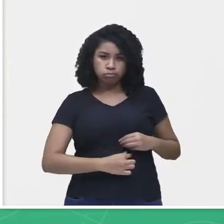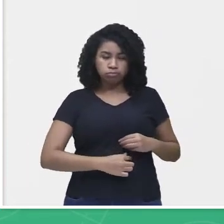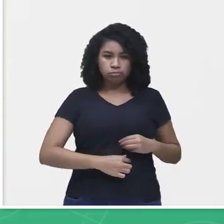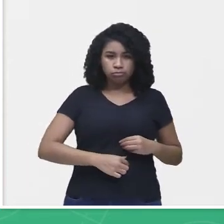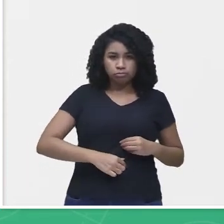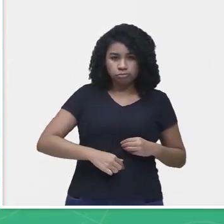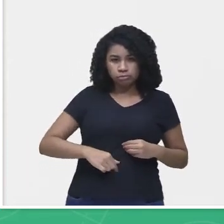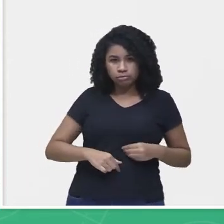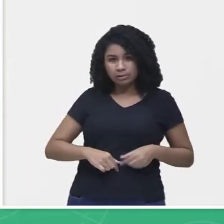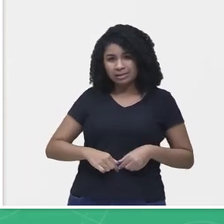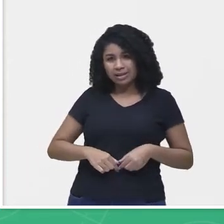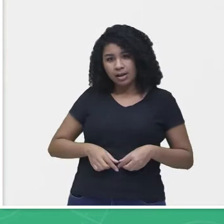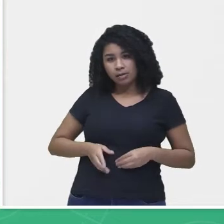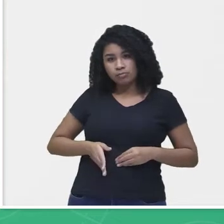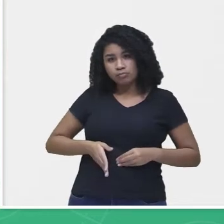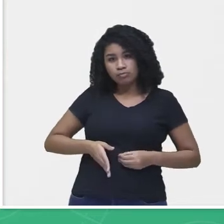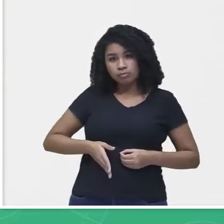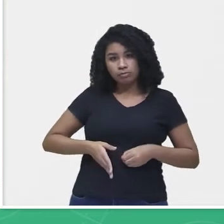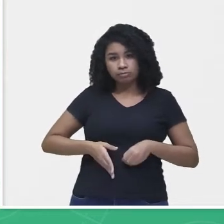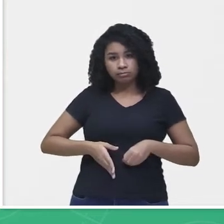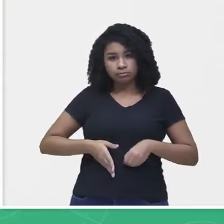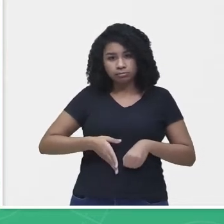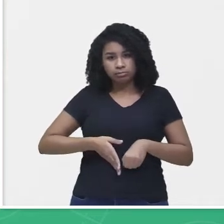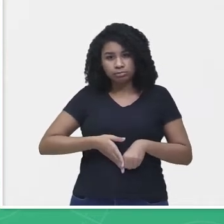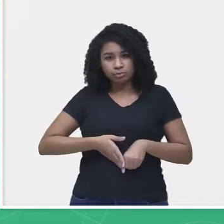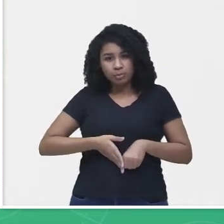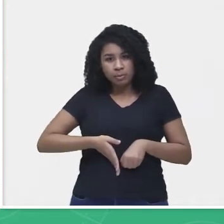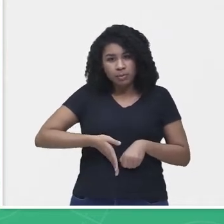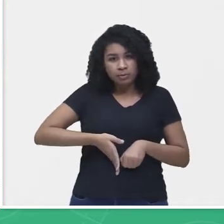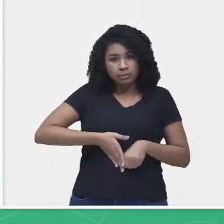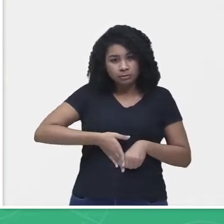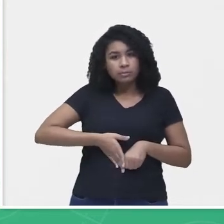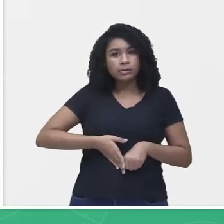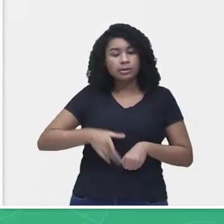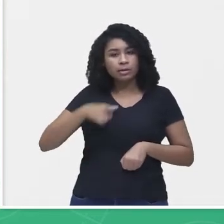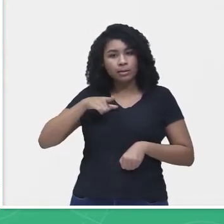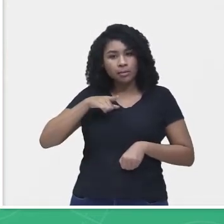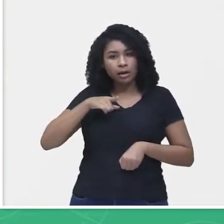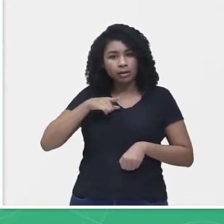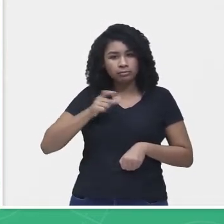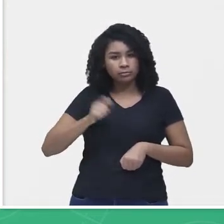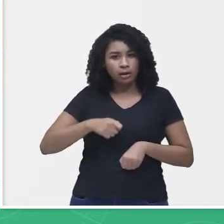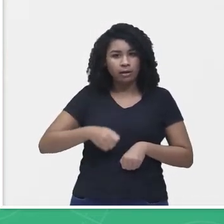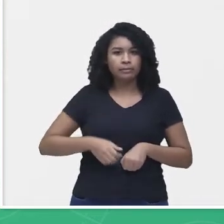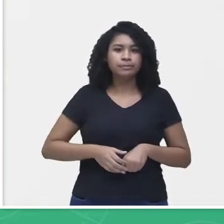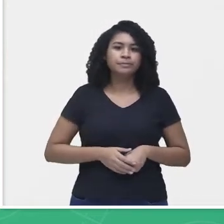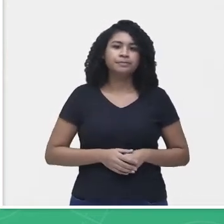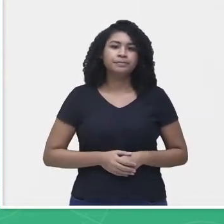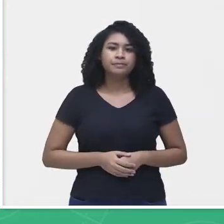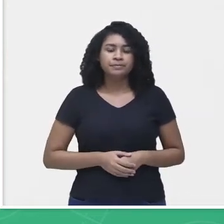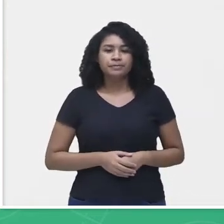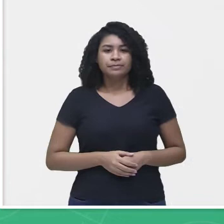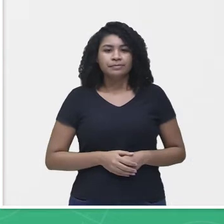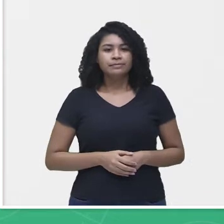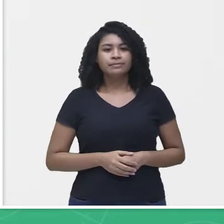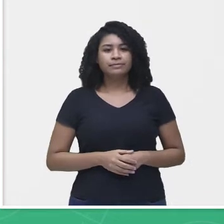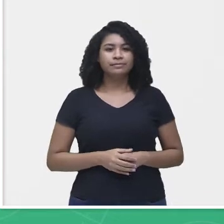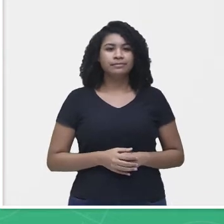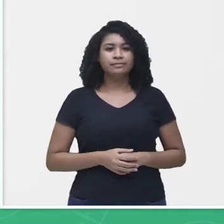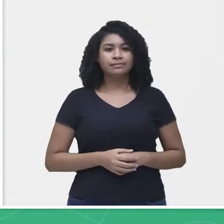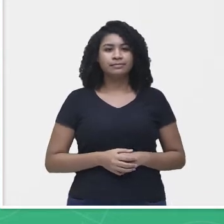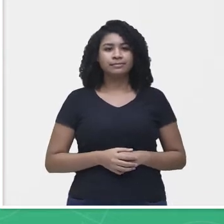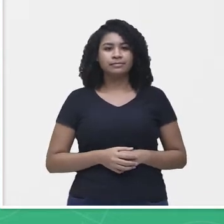chamado de esfíncter ou válvula. O intestino delgado ocorre a absorção da maioria dos nutrientes. Isso